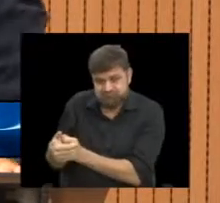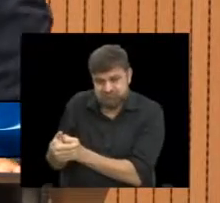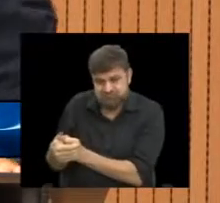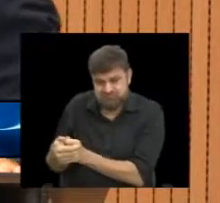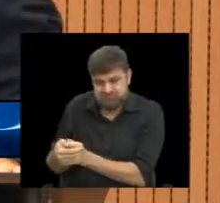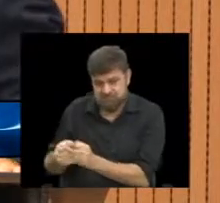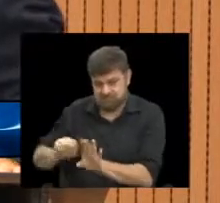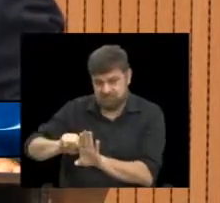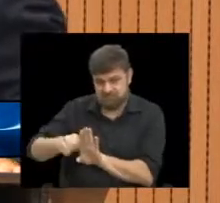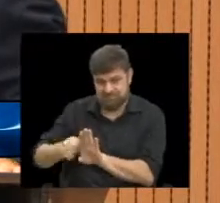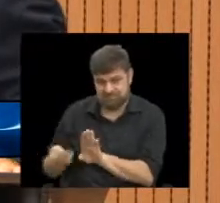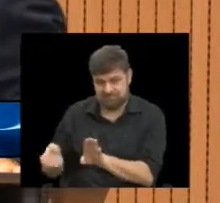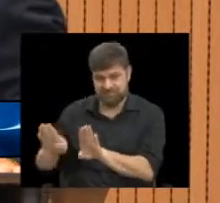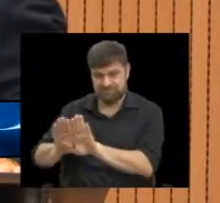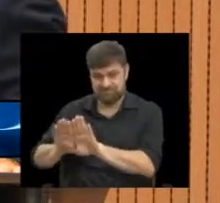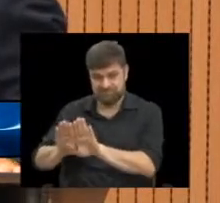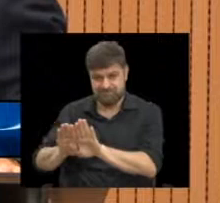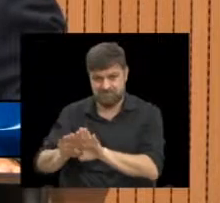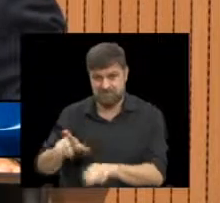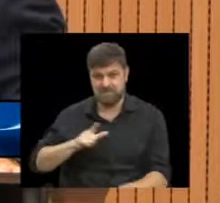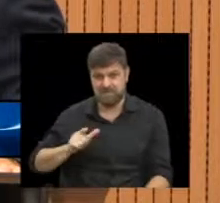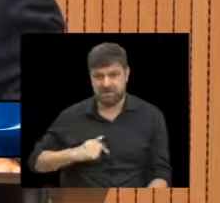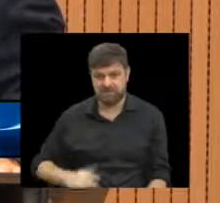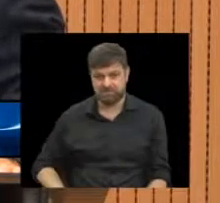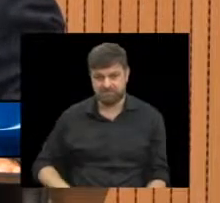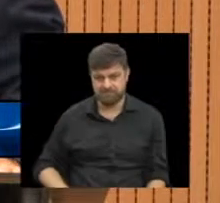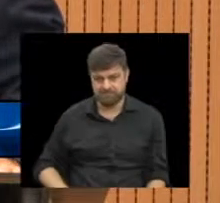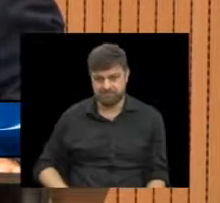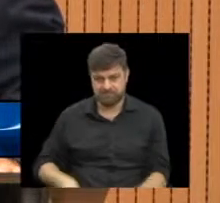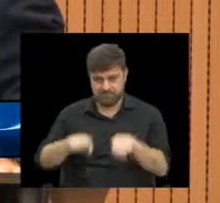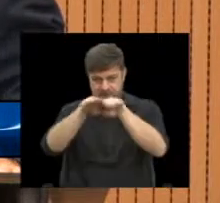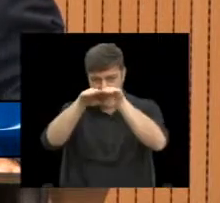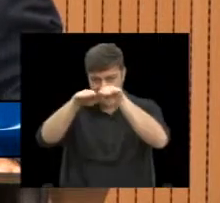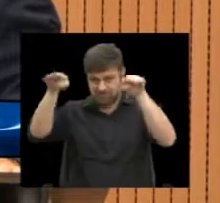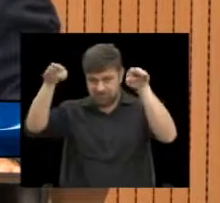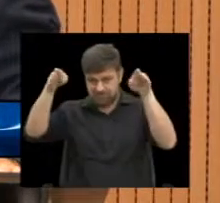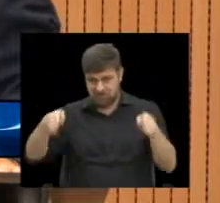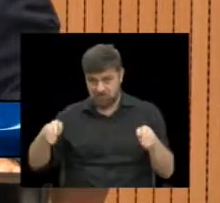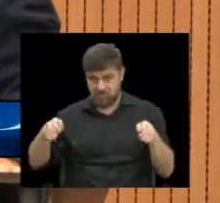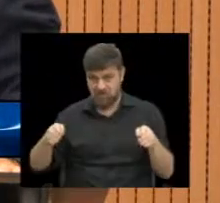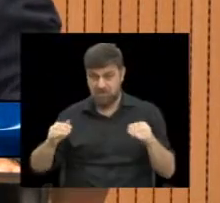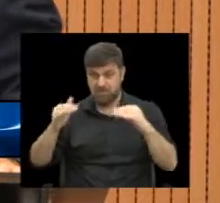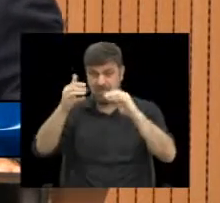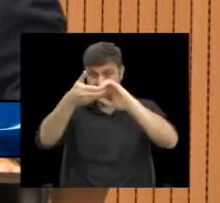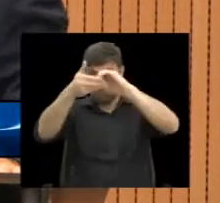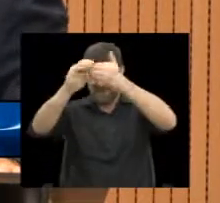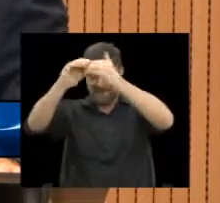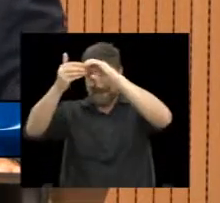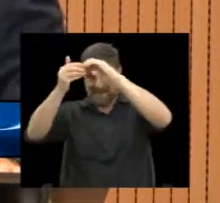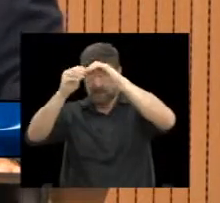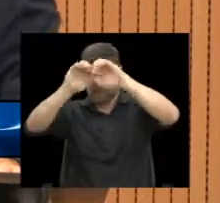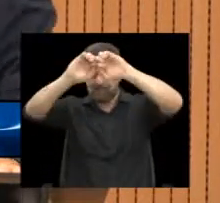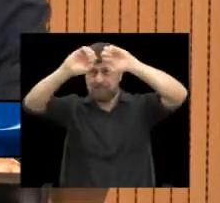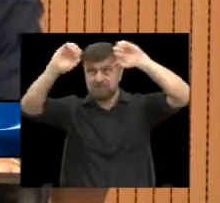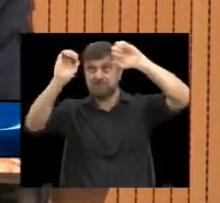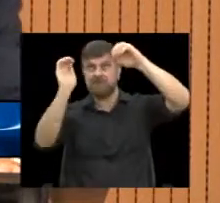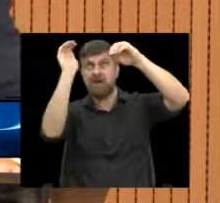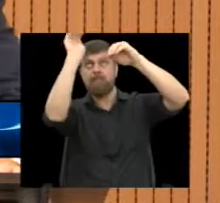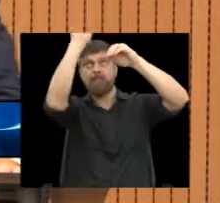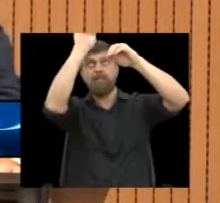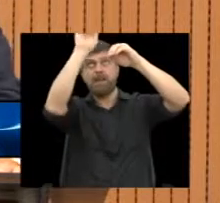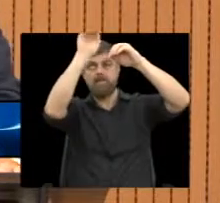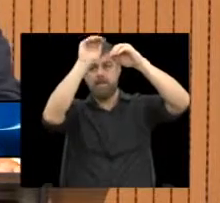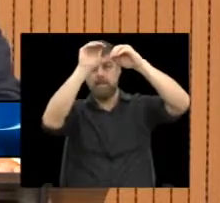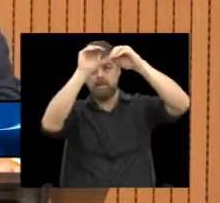Materiais que estavam armazenados no forro do hospital. E vocês sabem quais materiais